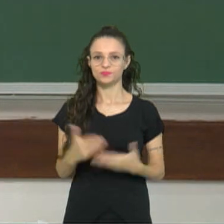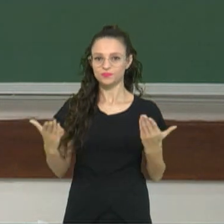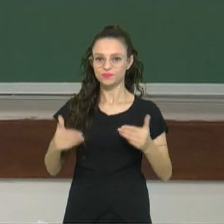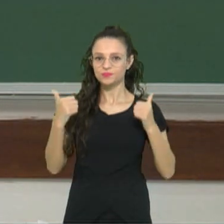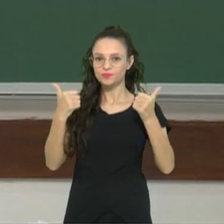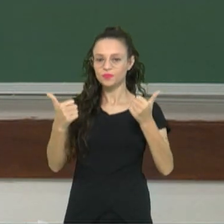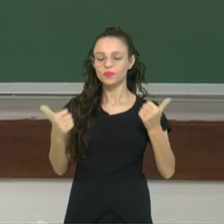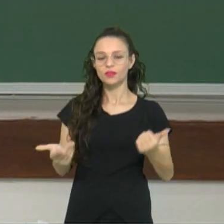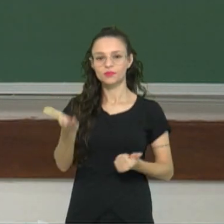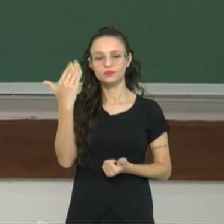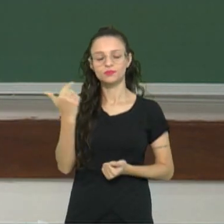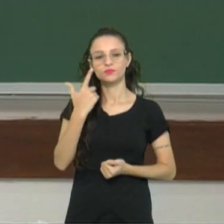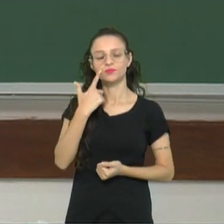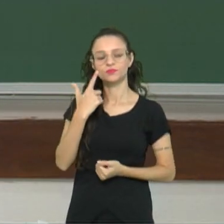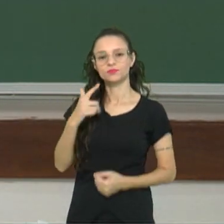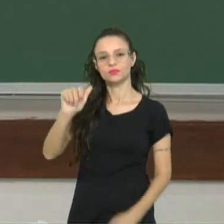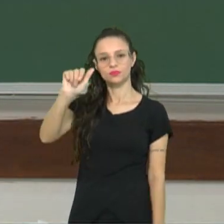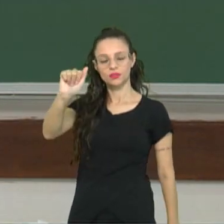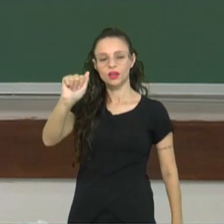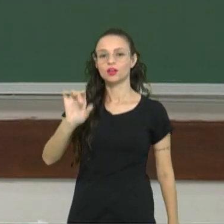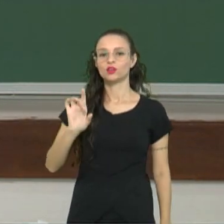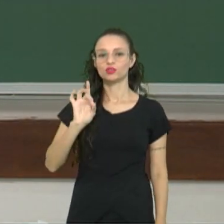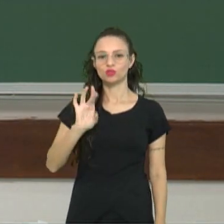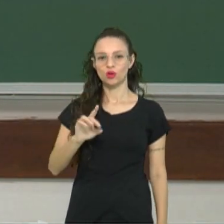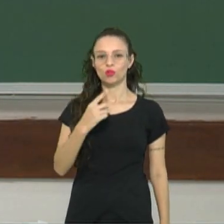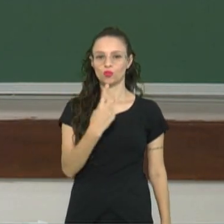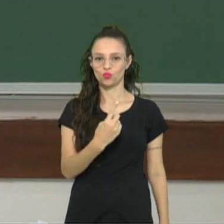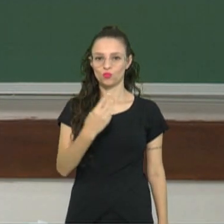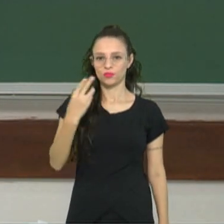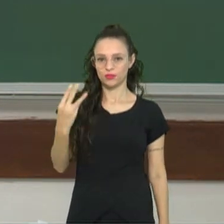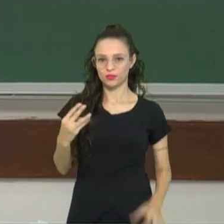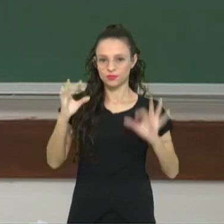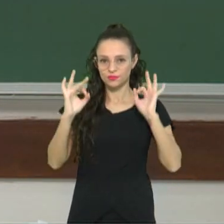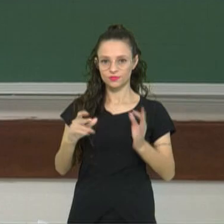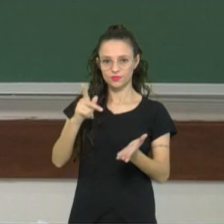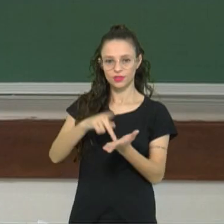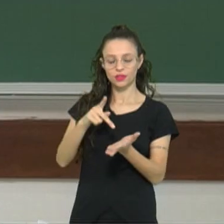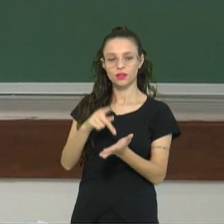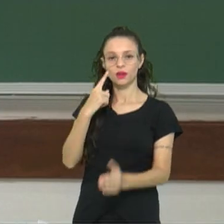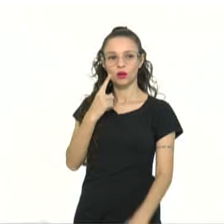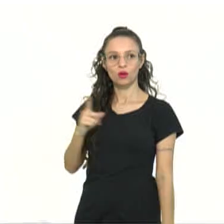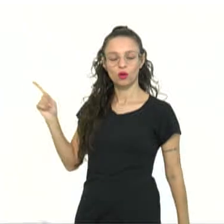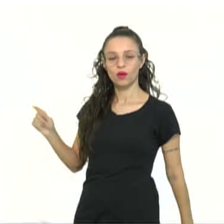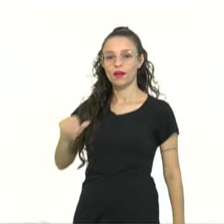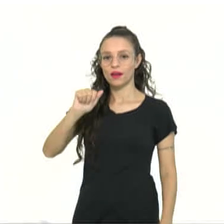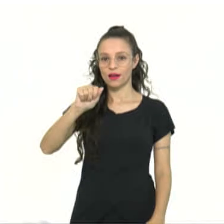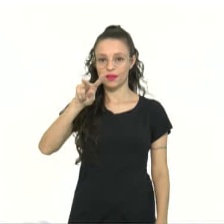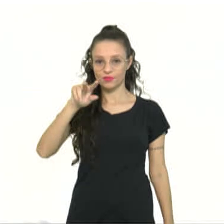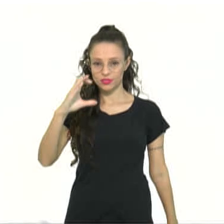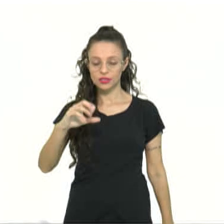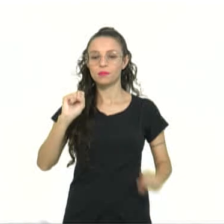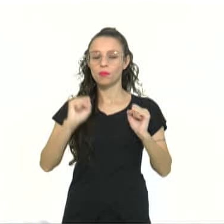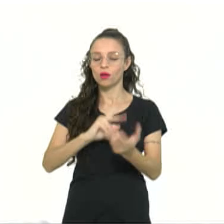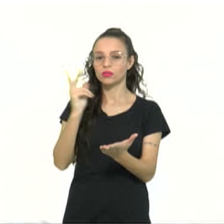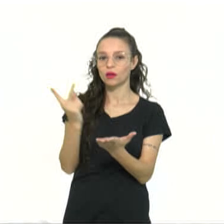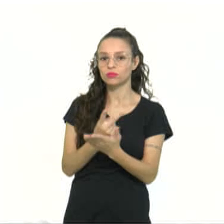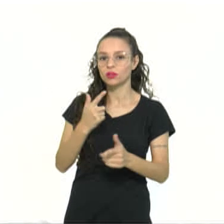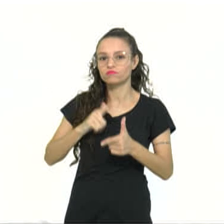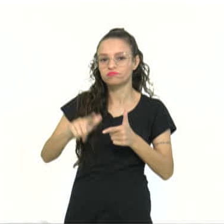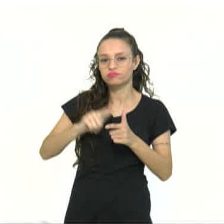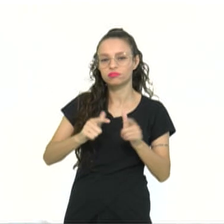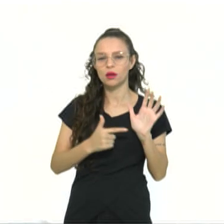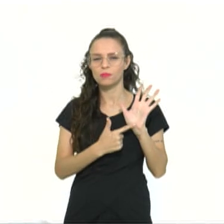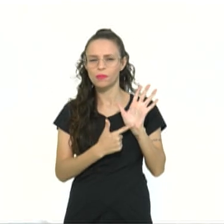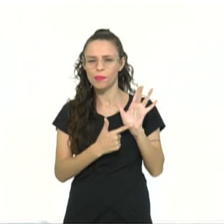Então, beleza, pessoal, vamos lá. Letra A, apenas 1 e 3 são verdadeiras. Só dando uma olhadinha aqui novamente, o AVC pode acontecer por obstrução ou por